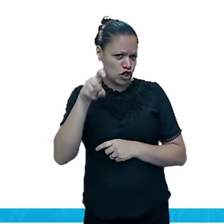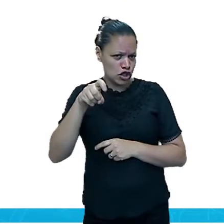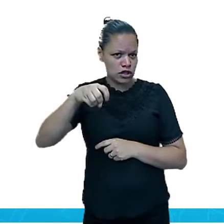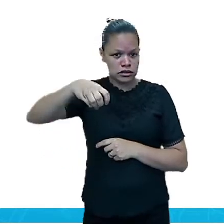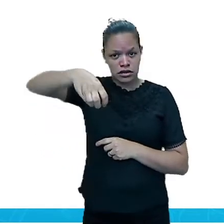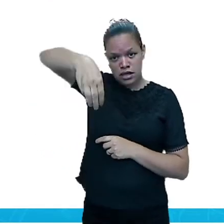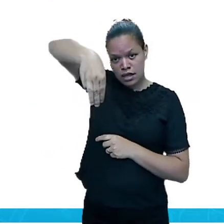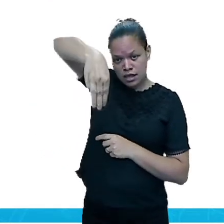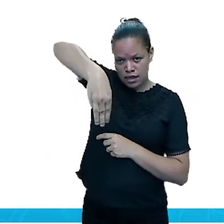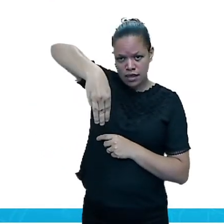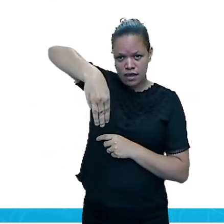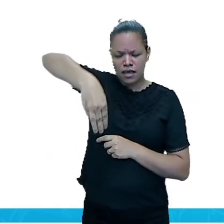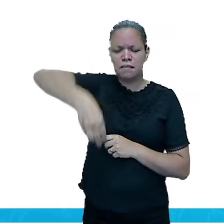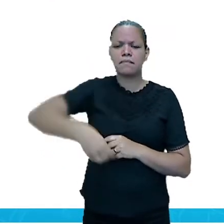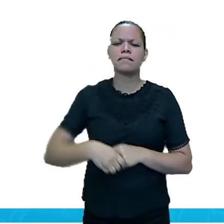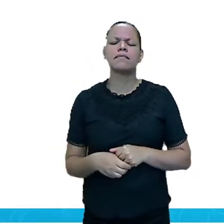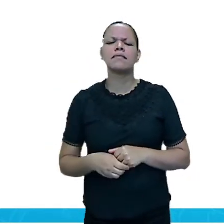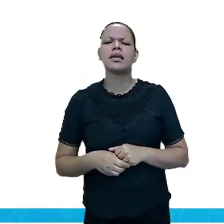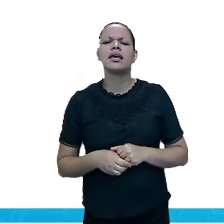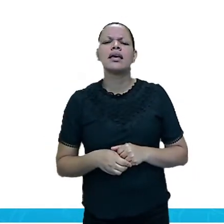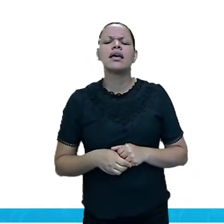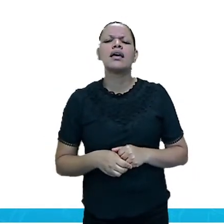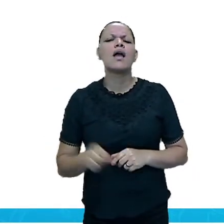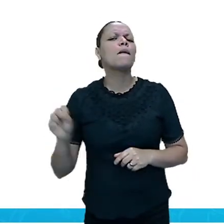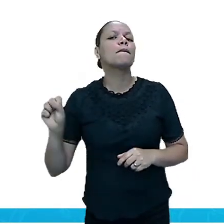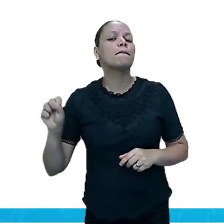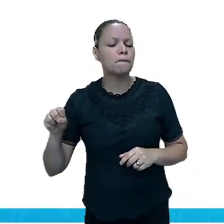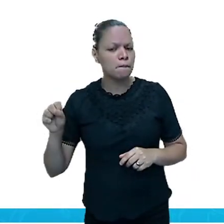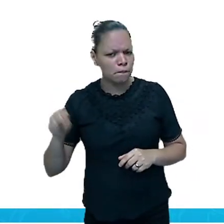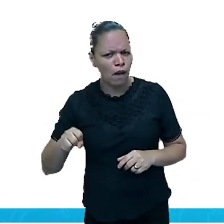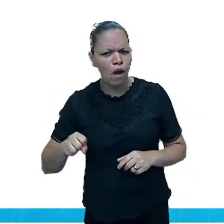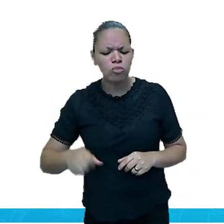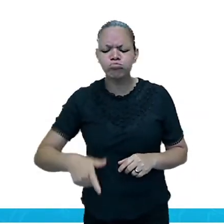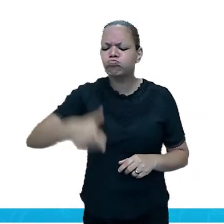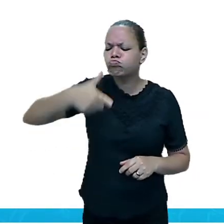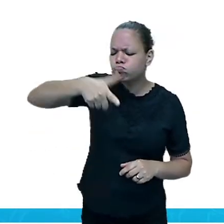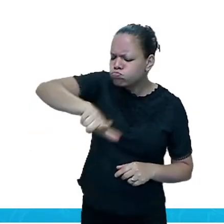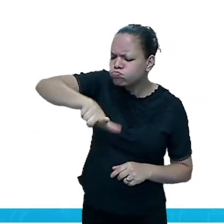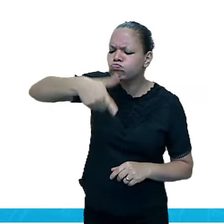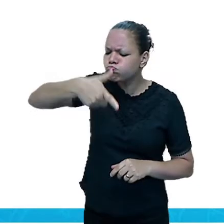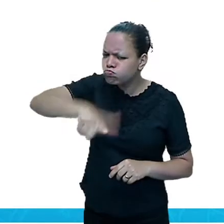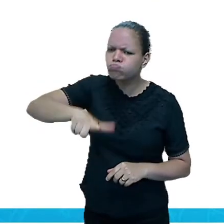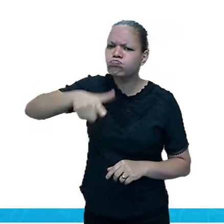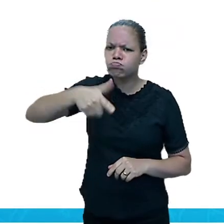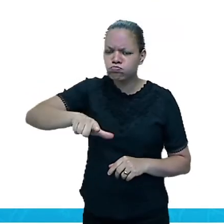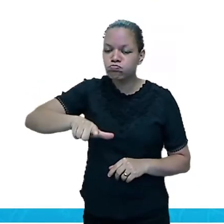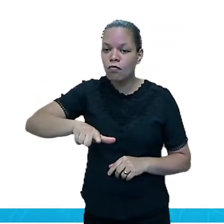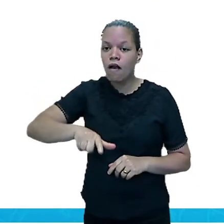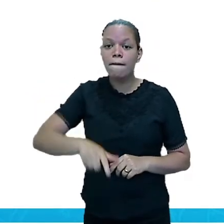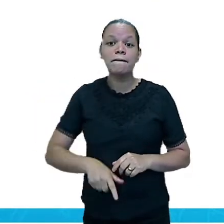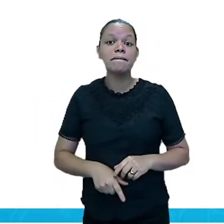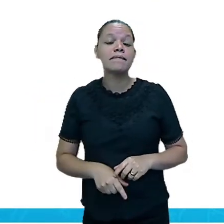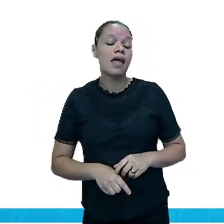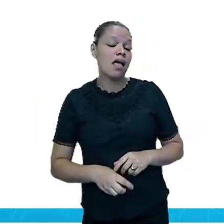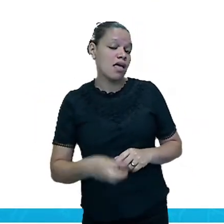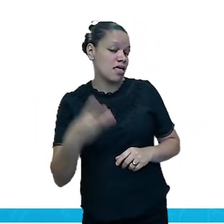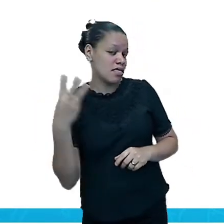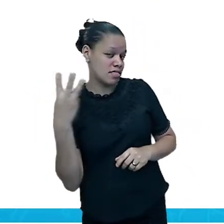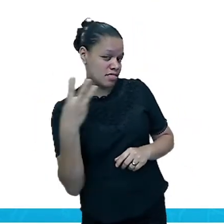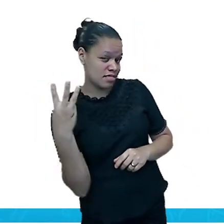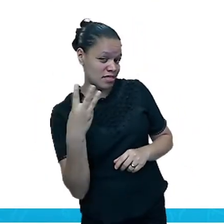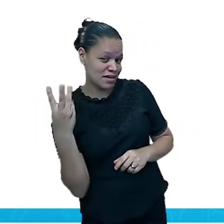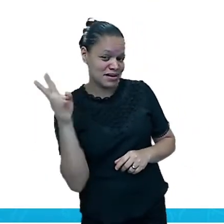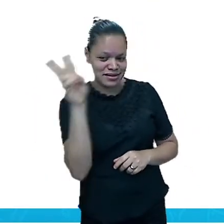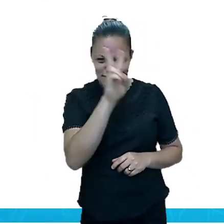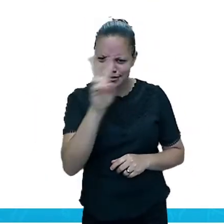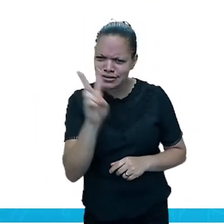elas podem ser repetidas seguidamente até 3 vezes, para quê? Para construir um número. Então vamos lá. A letra